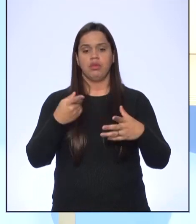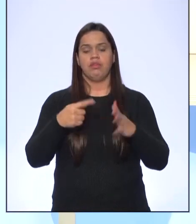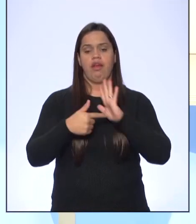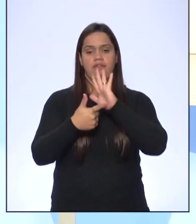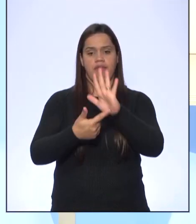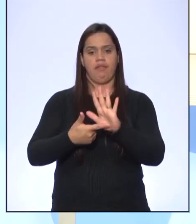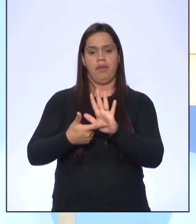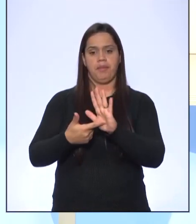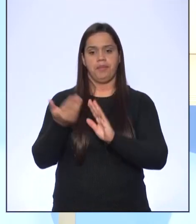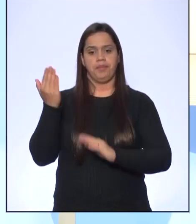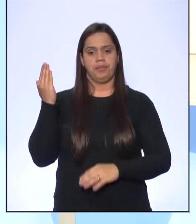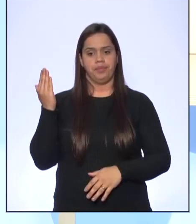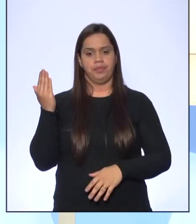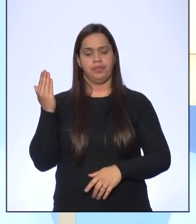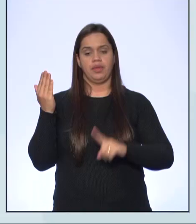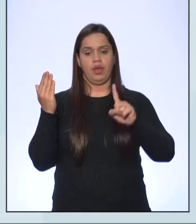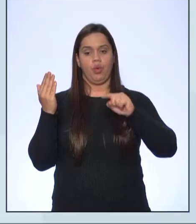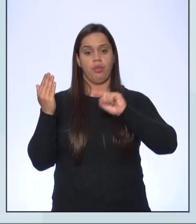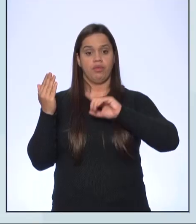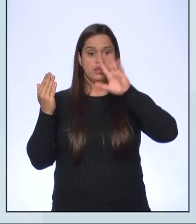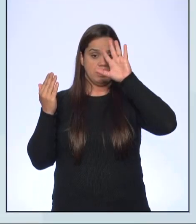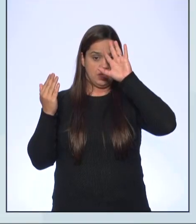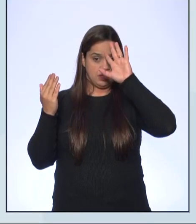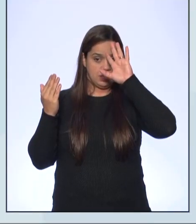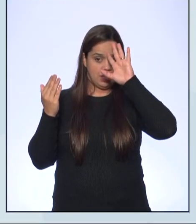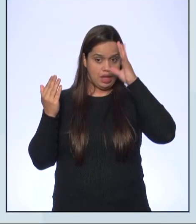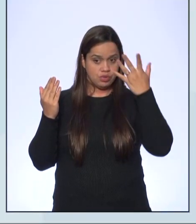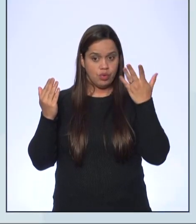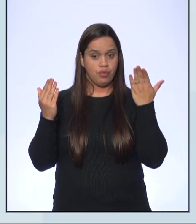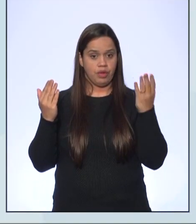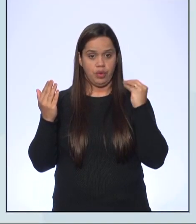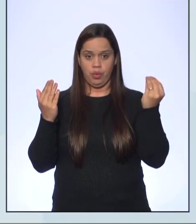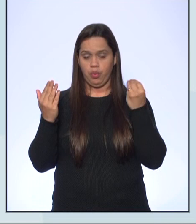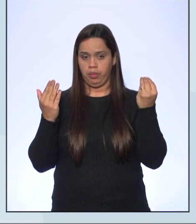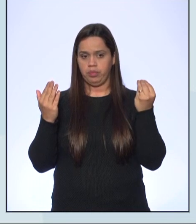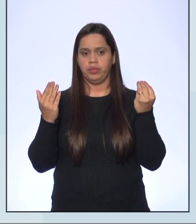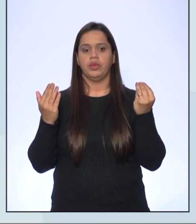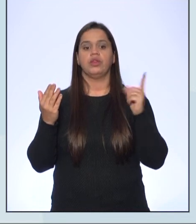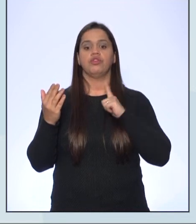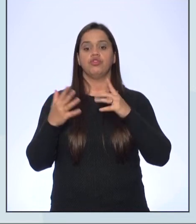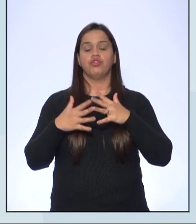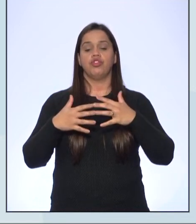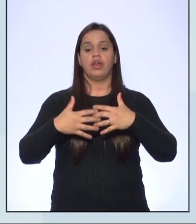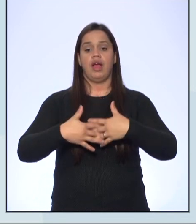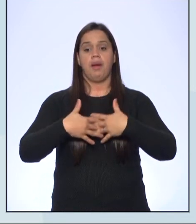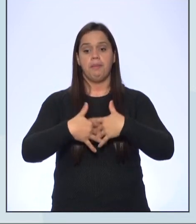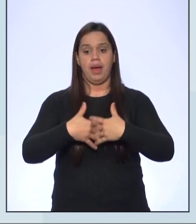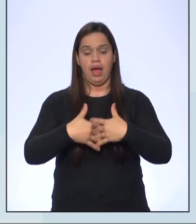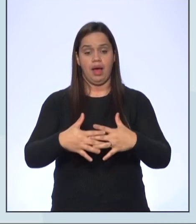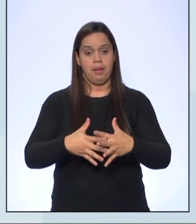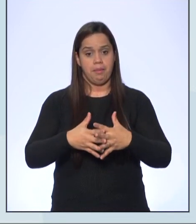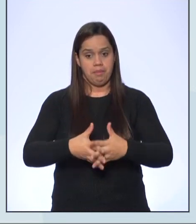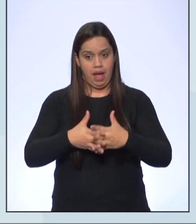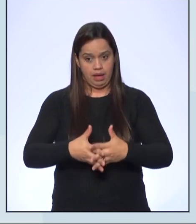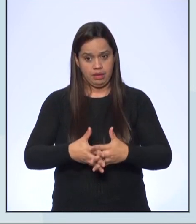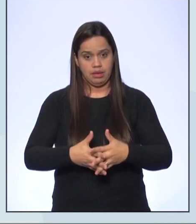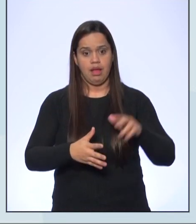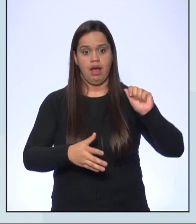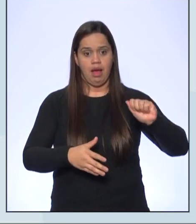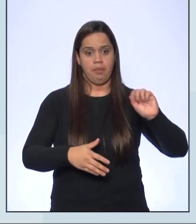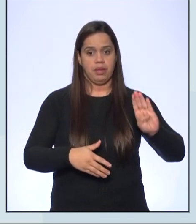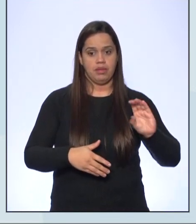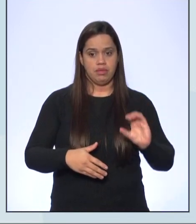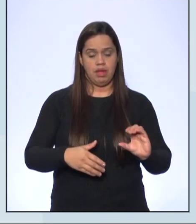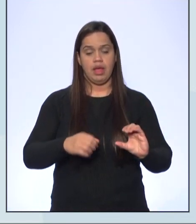para vocês na resolução é a seguinte. Então, nós tínhamos a máquina, então a máquina A, a máquina B e a máquina C, e cada uma produzia